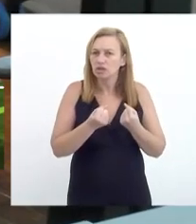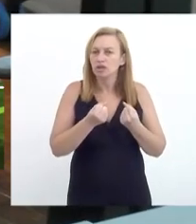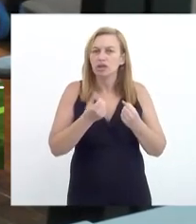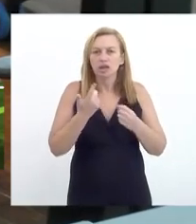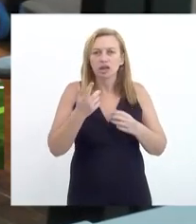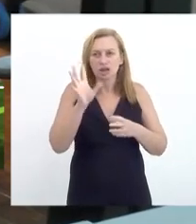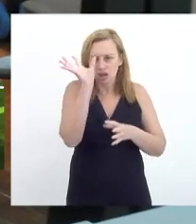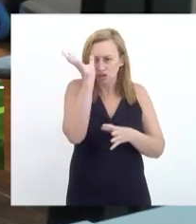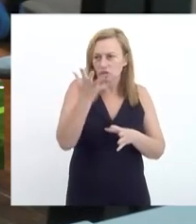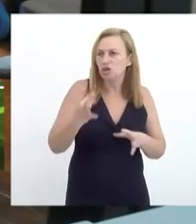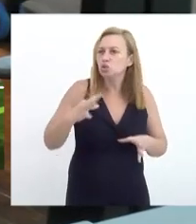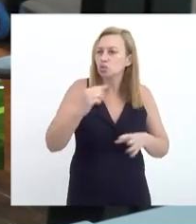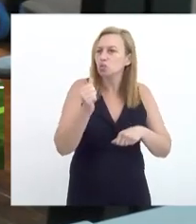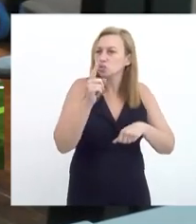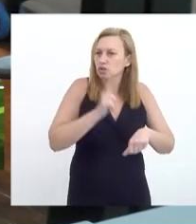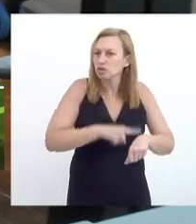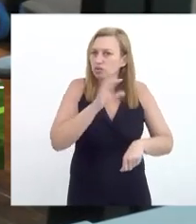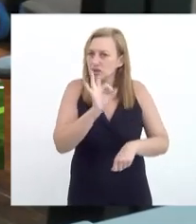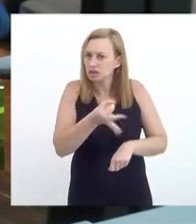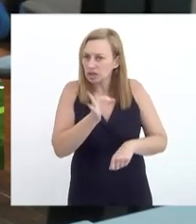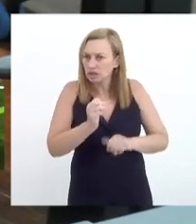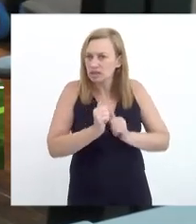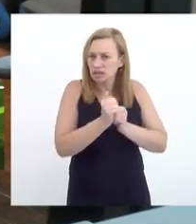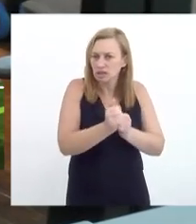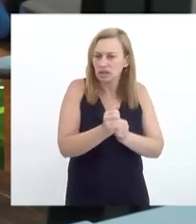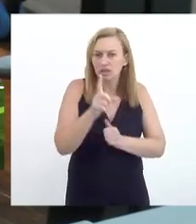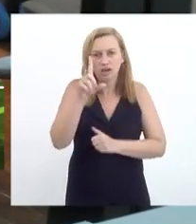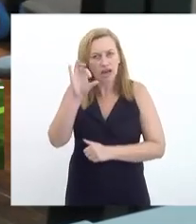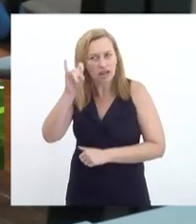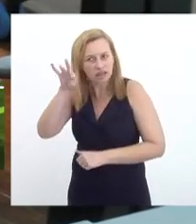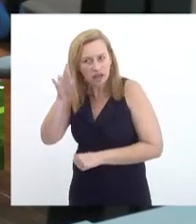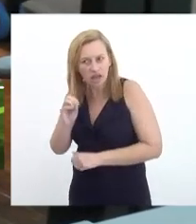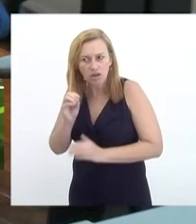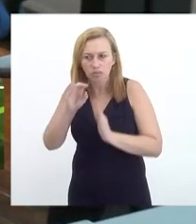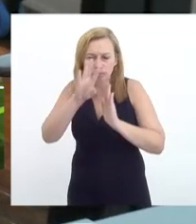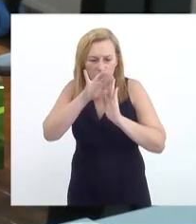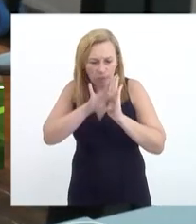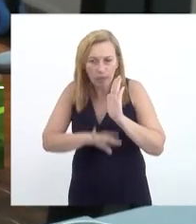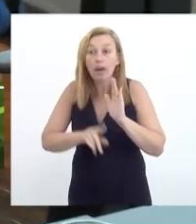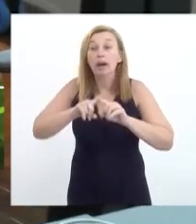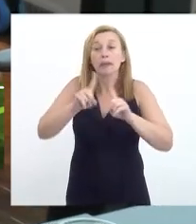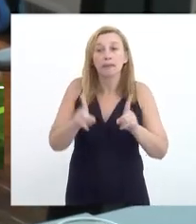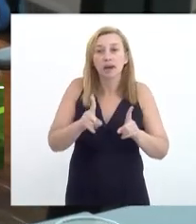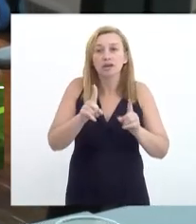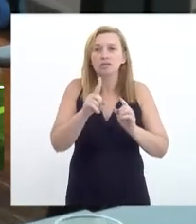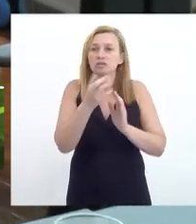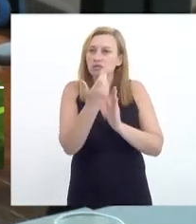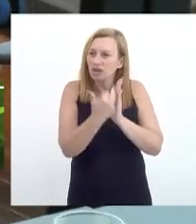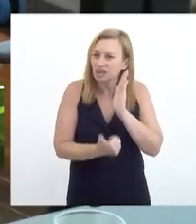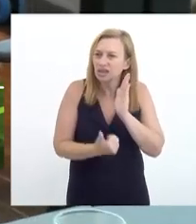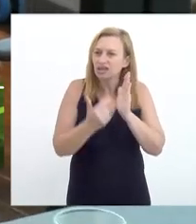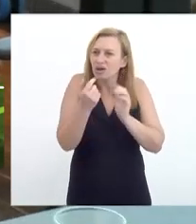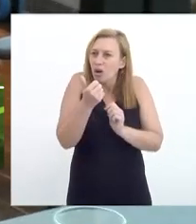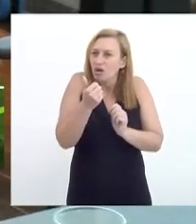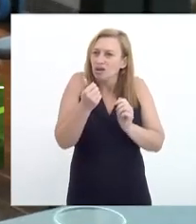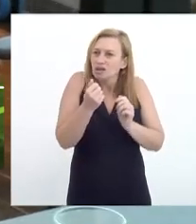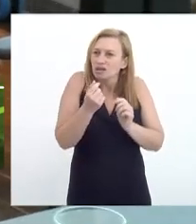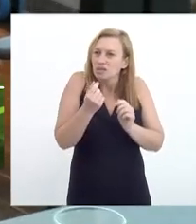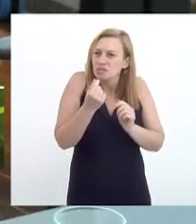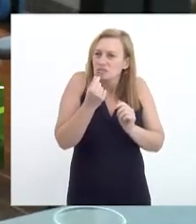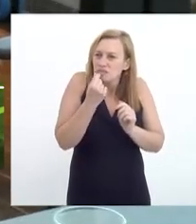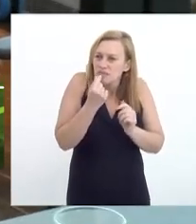tudo A tempo De seguir Esse calendário Então Vamos fazer Esse esforço Mas está um calendário Que está bastante apertado